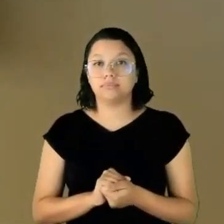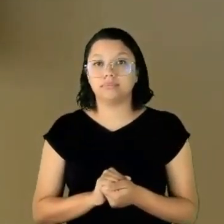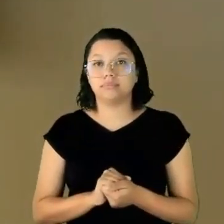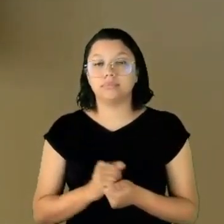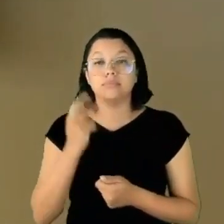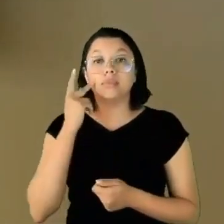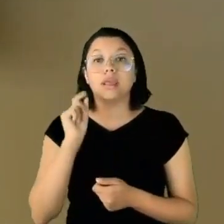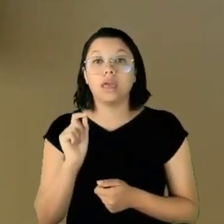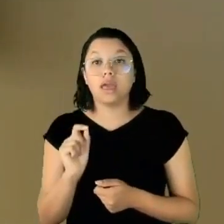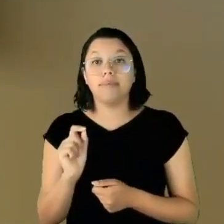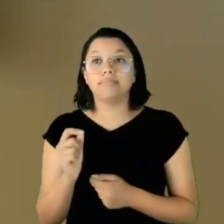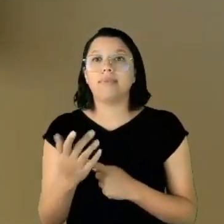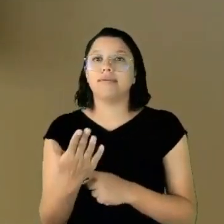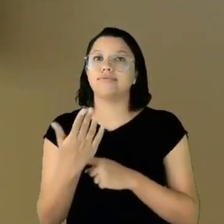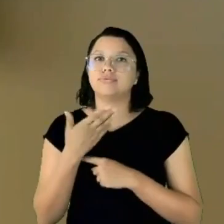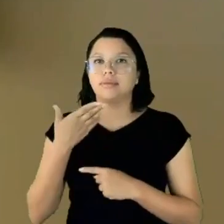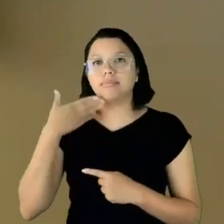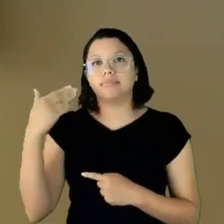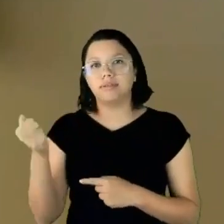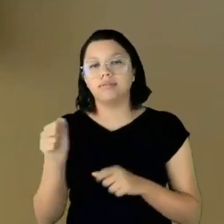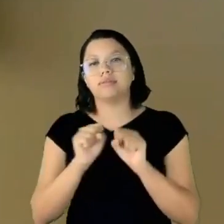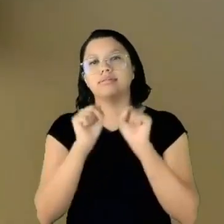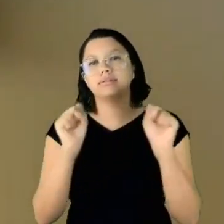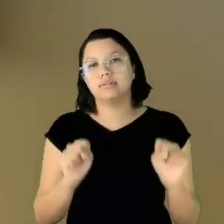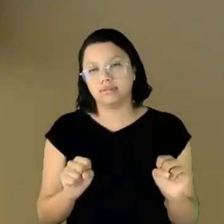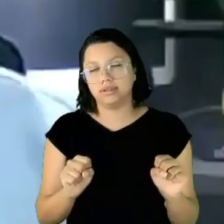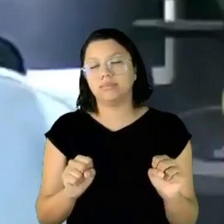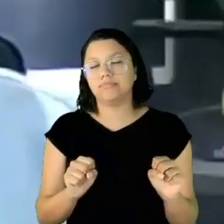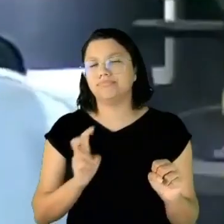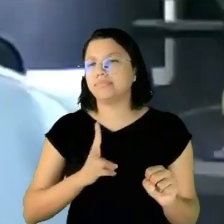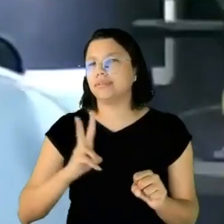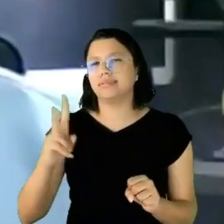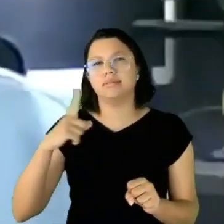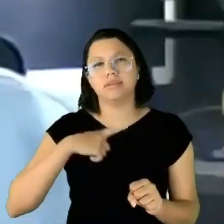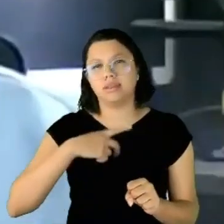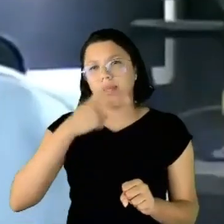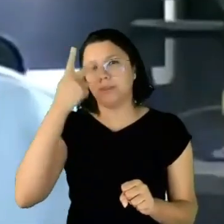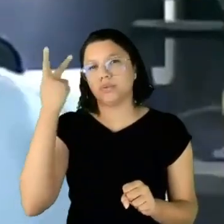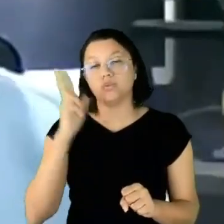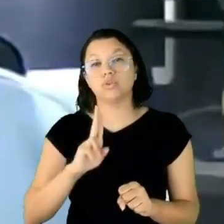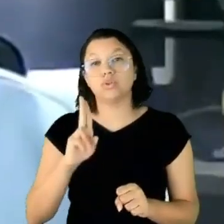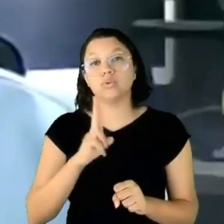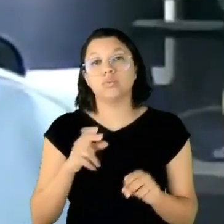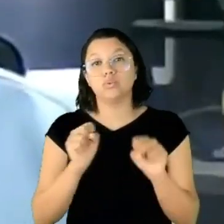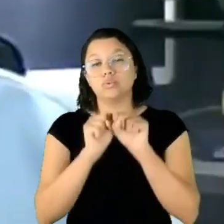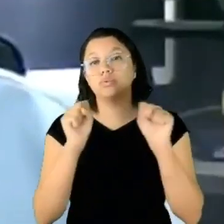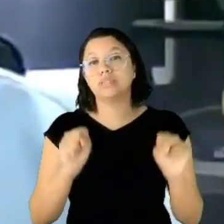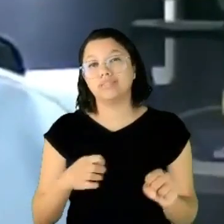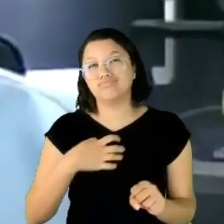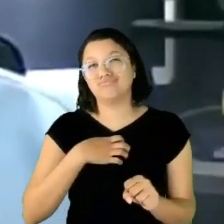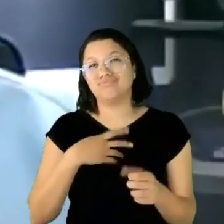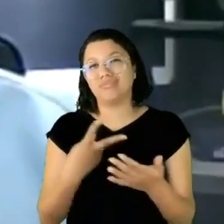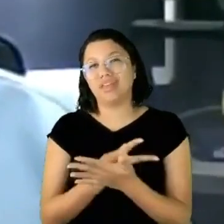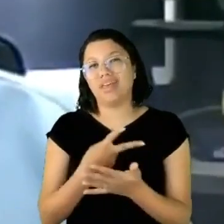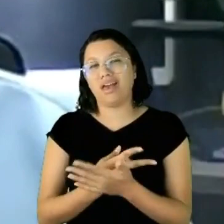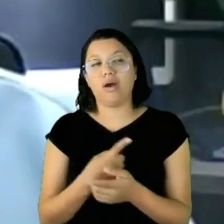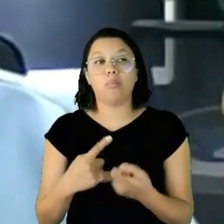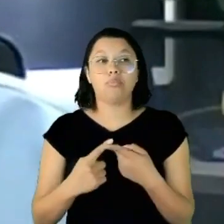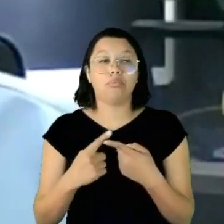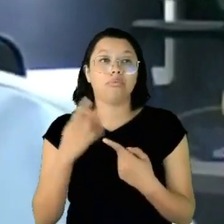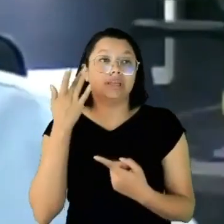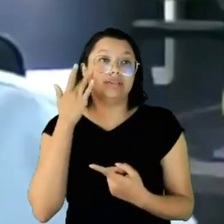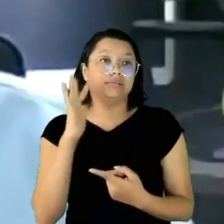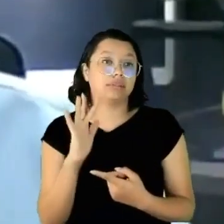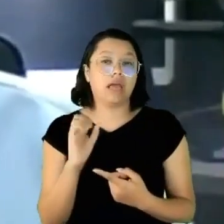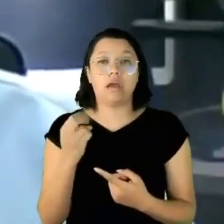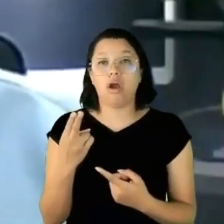para nos ajudar a aperfeiçoar o sistema é verdade mas sempre tem as pessoas que usam o sistema de forma errada mesmo por